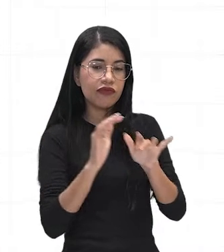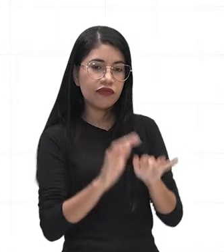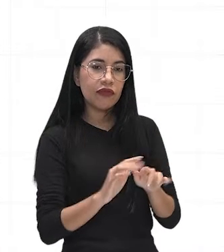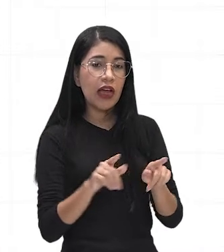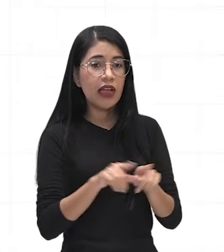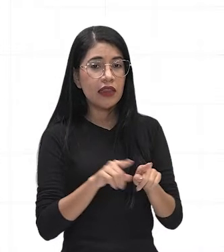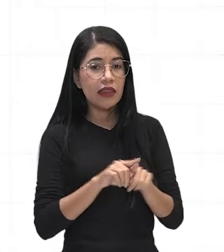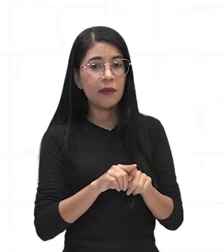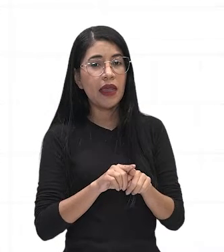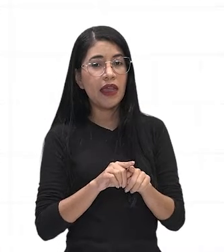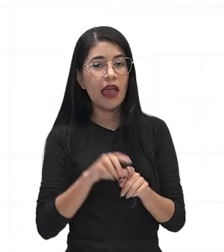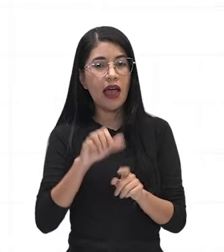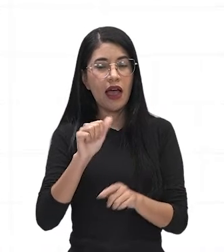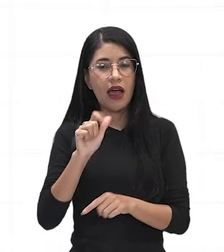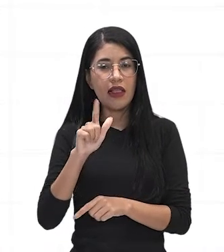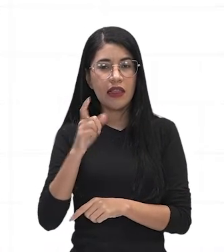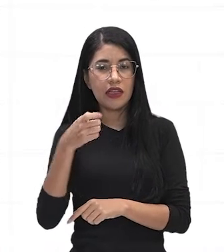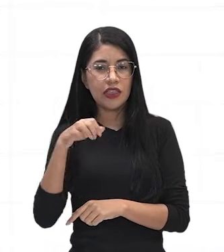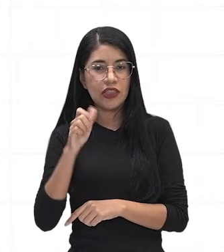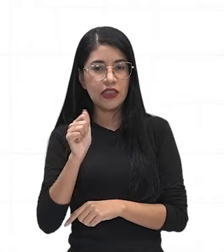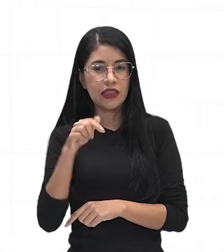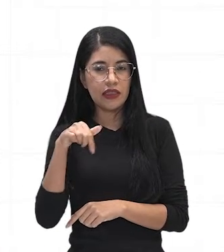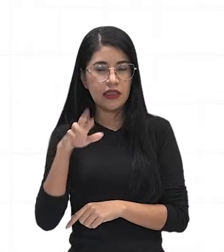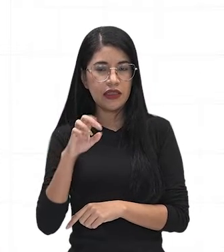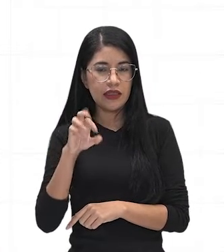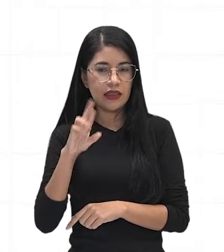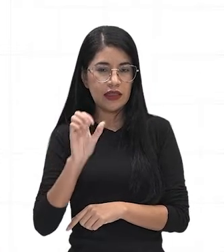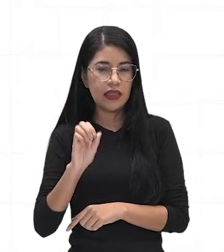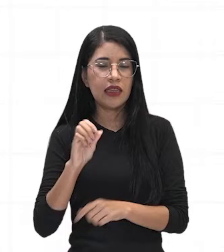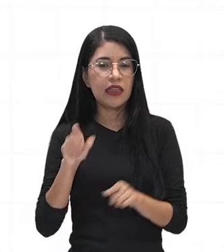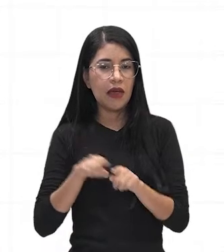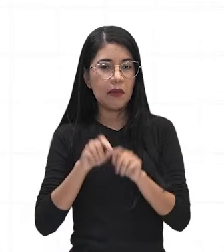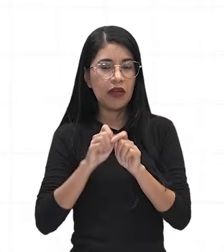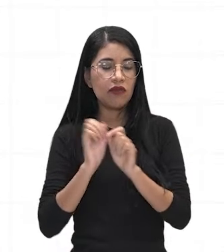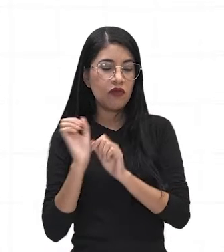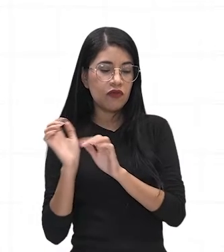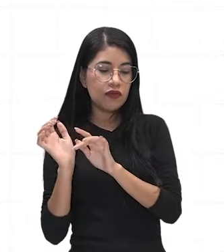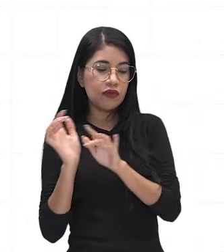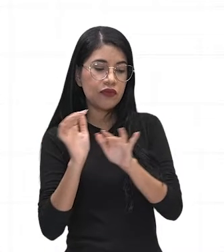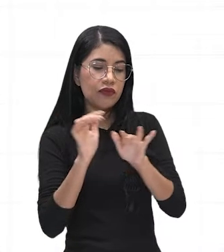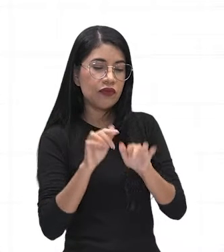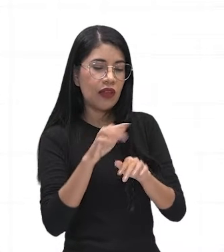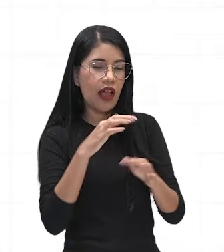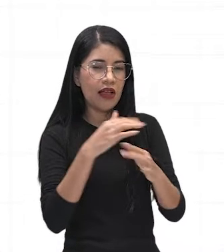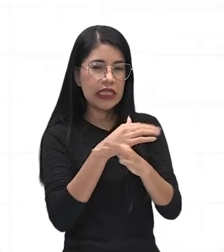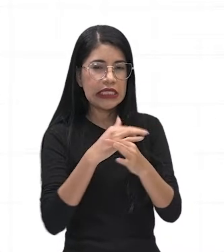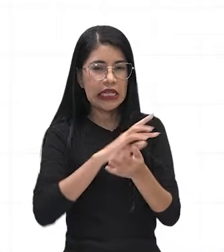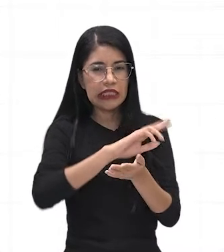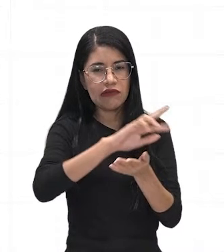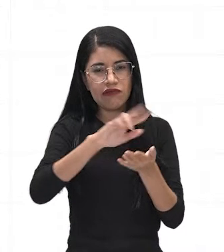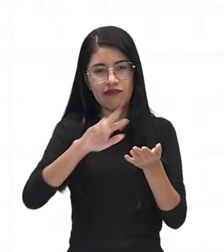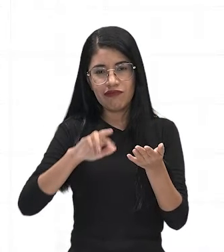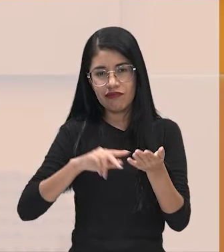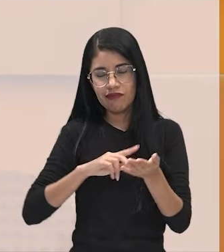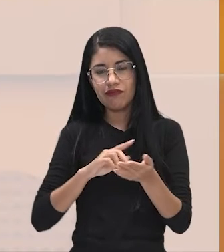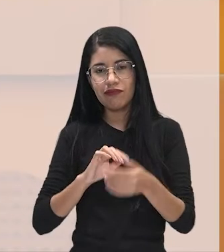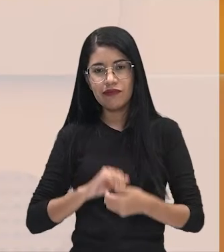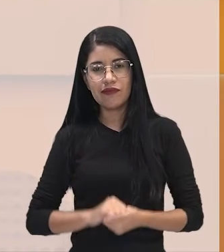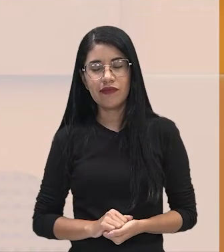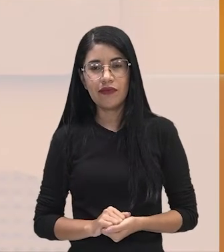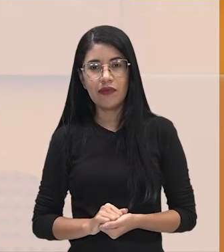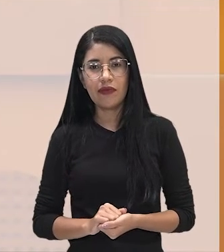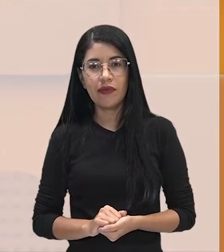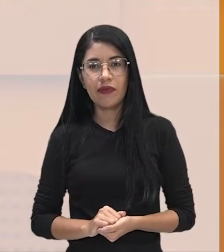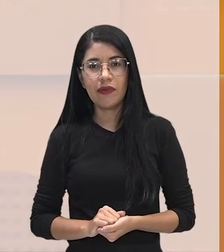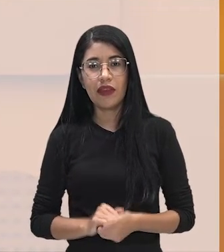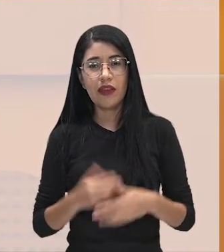Alexandre Magno, da Macedônia, que em sua expansão também invadiram cidades fenícias, tá? Então, olha